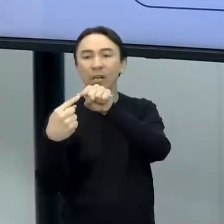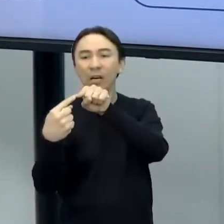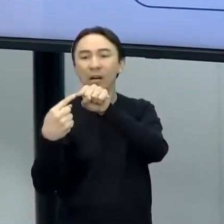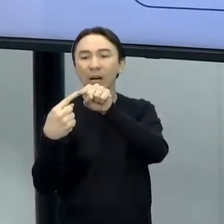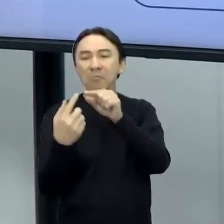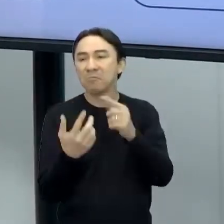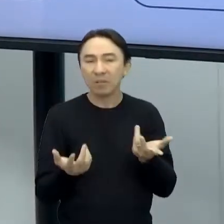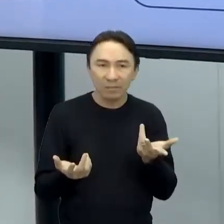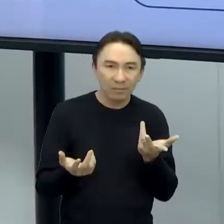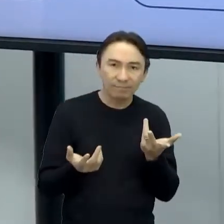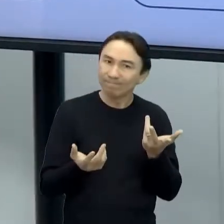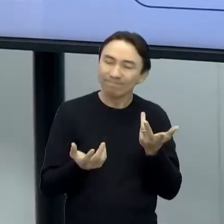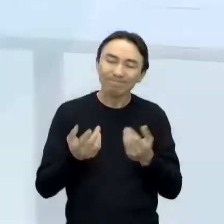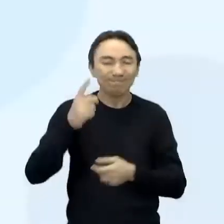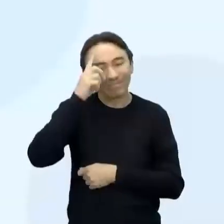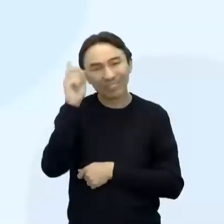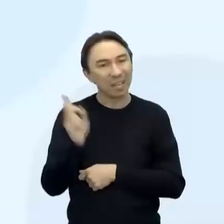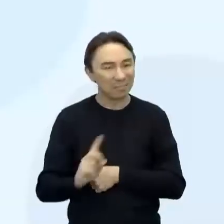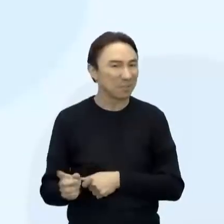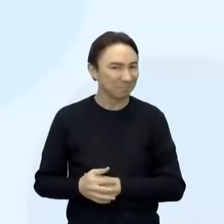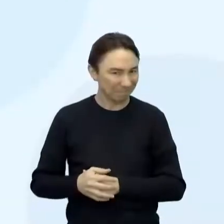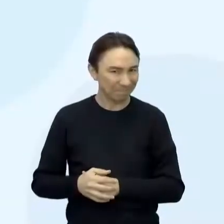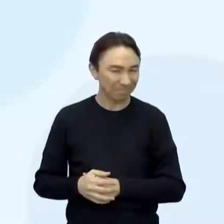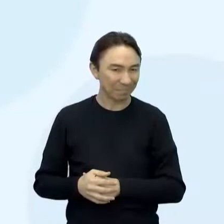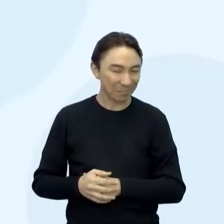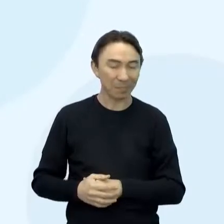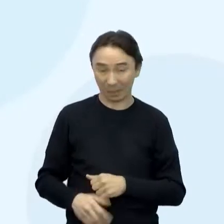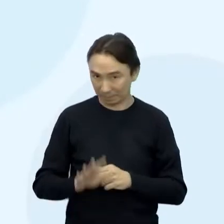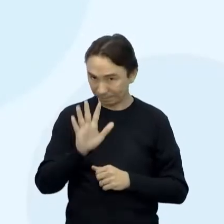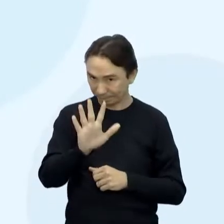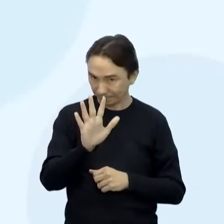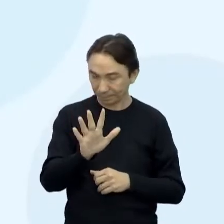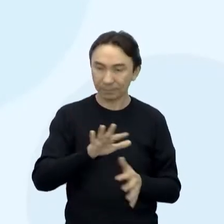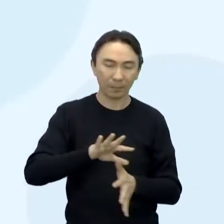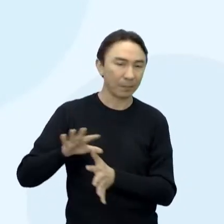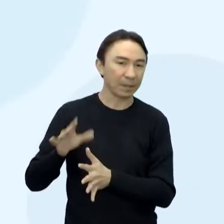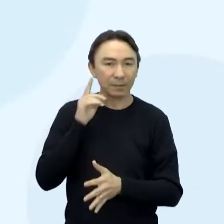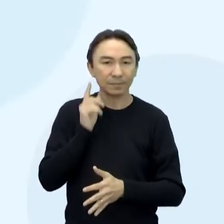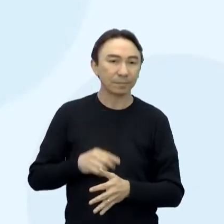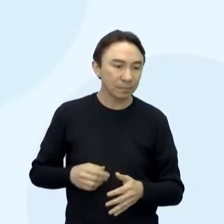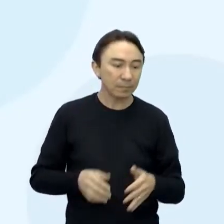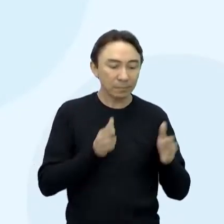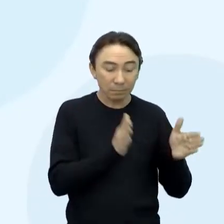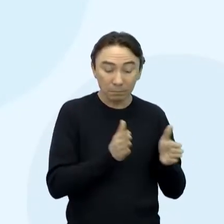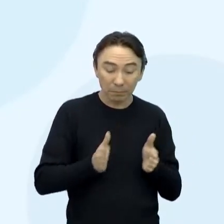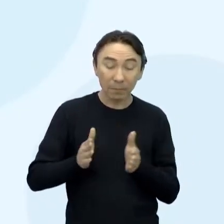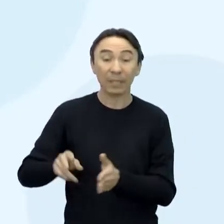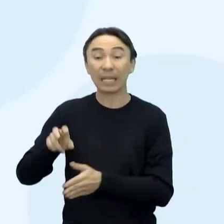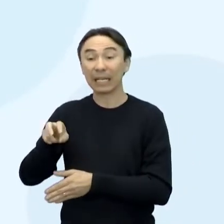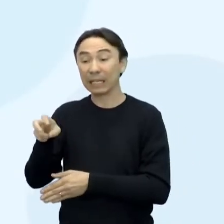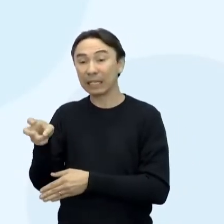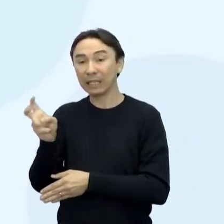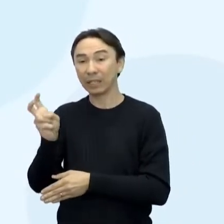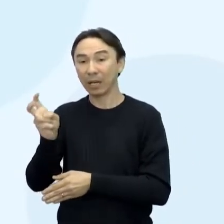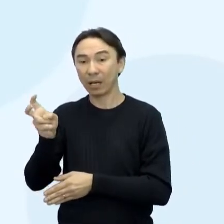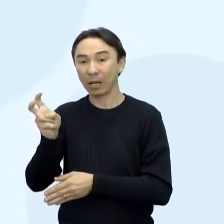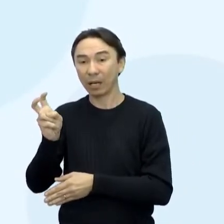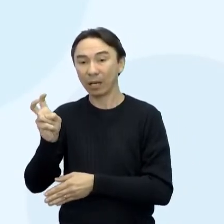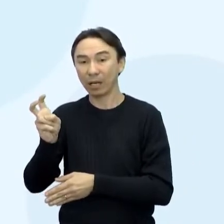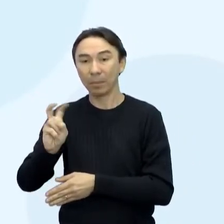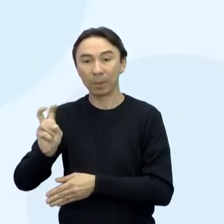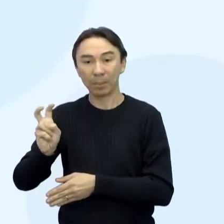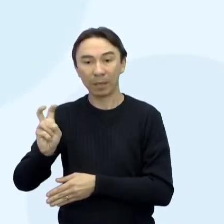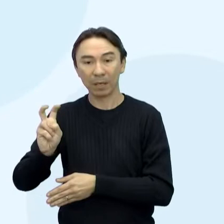frente. Vamos continuar. A quinta etapa, testar. Então, hora de testar